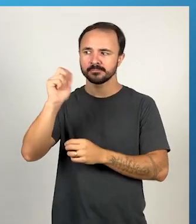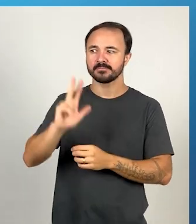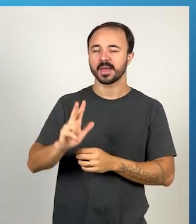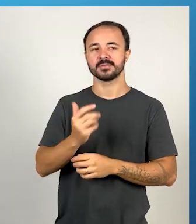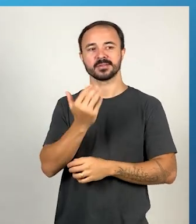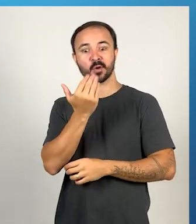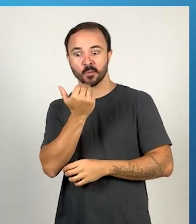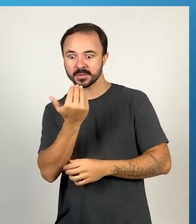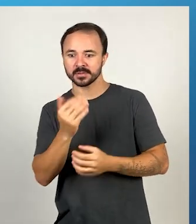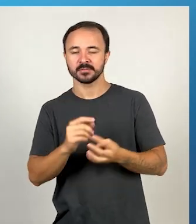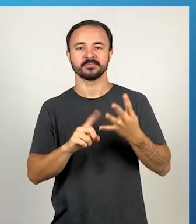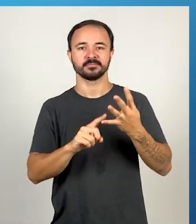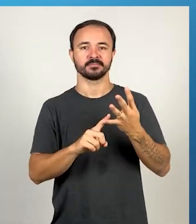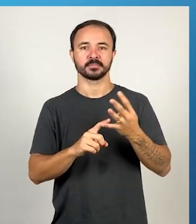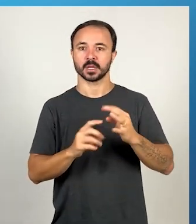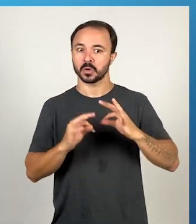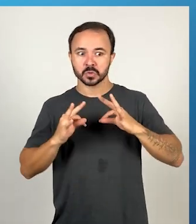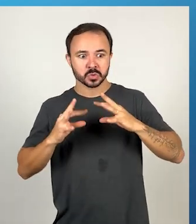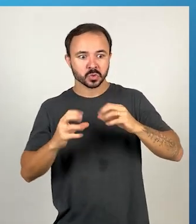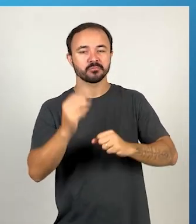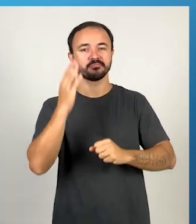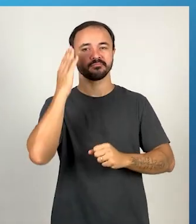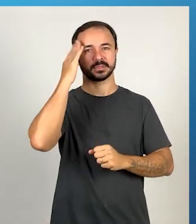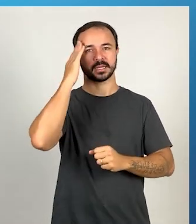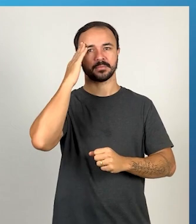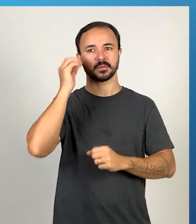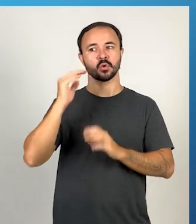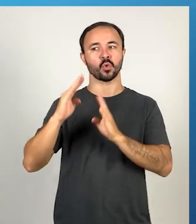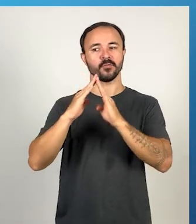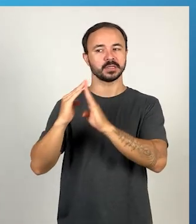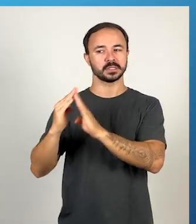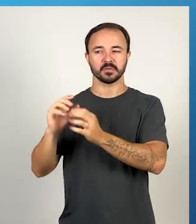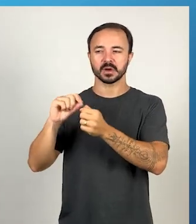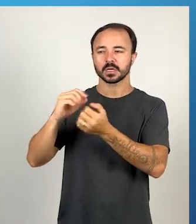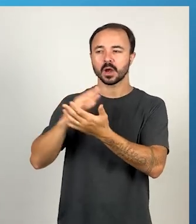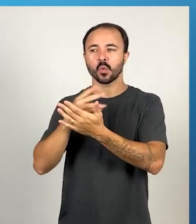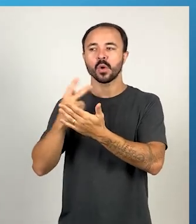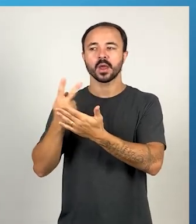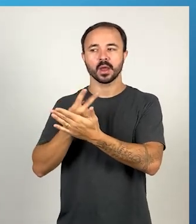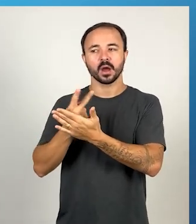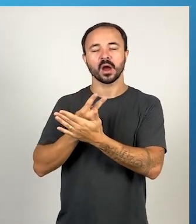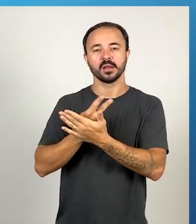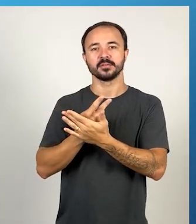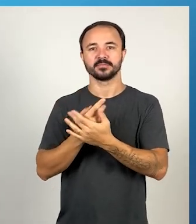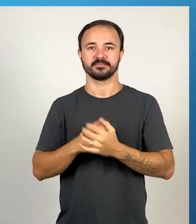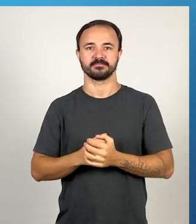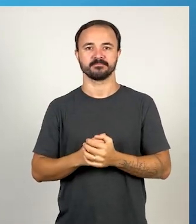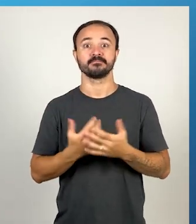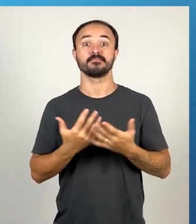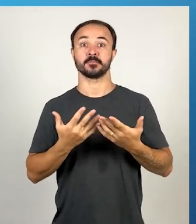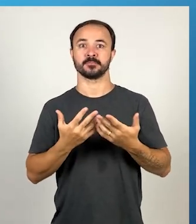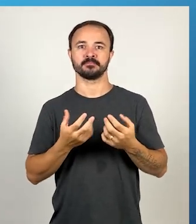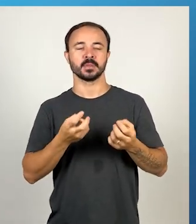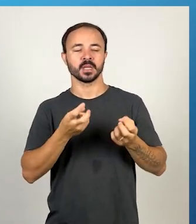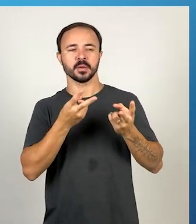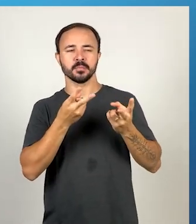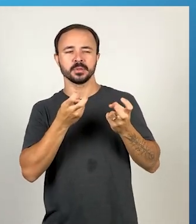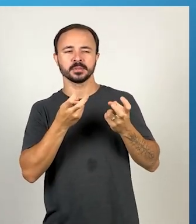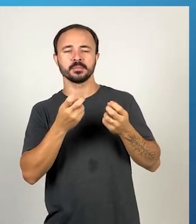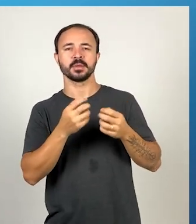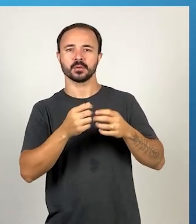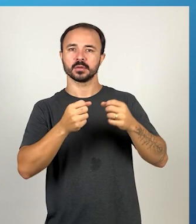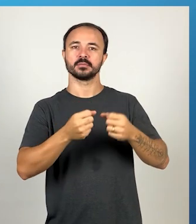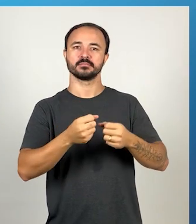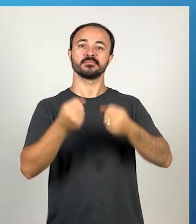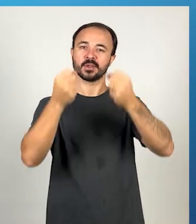Todos sabíamos que os vizinhos praticavam algum ato ilícito. Como nós vimos nesta aula, o hipérbato ele é